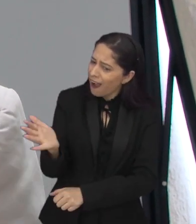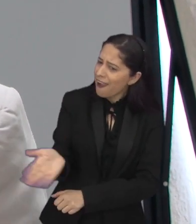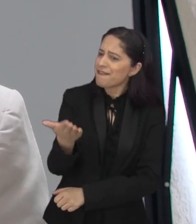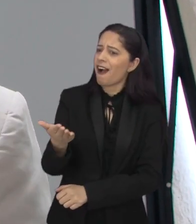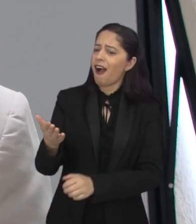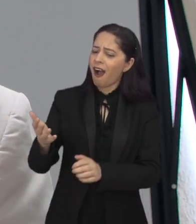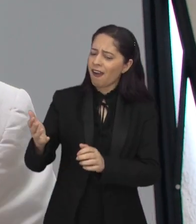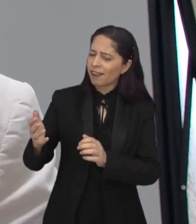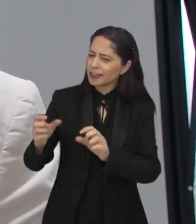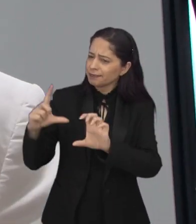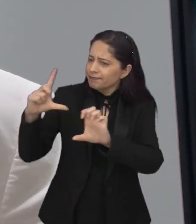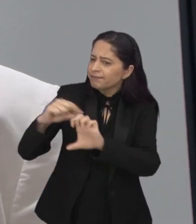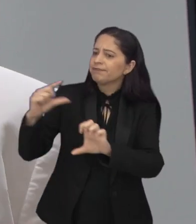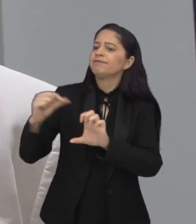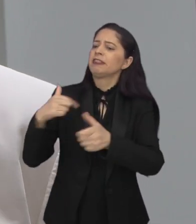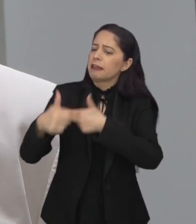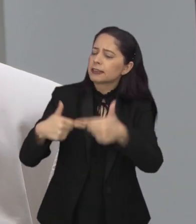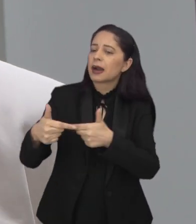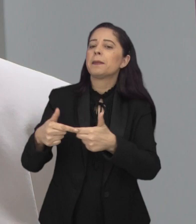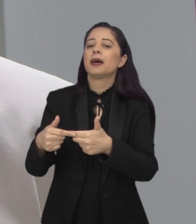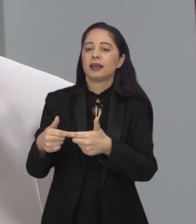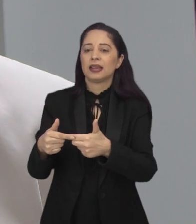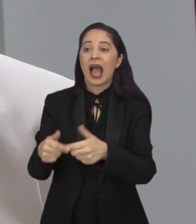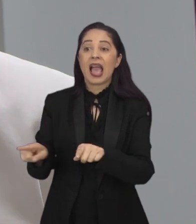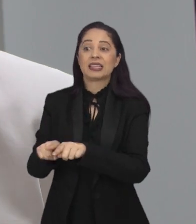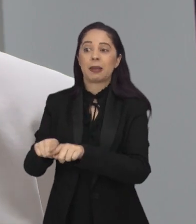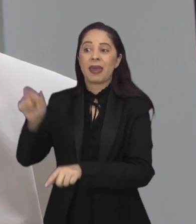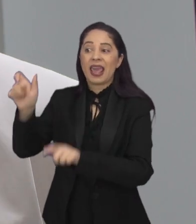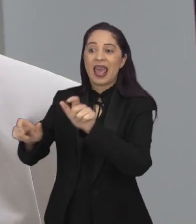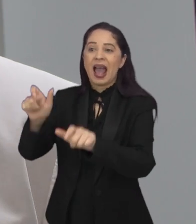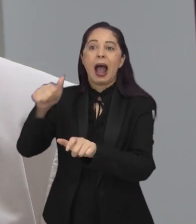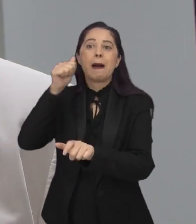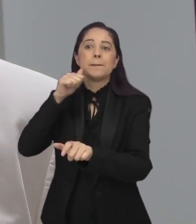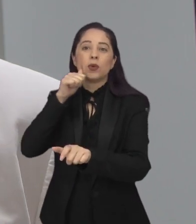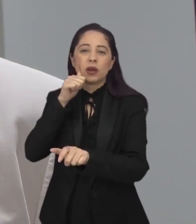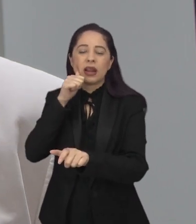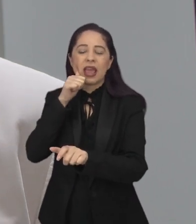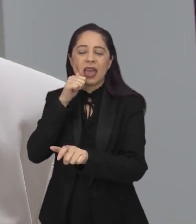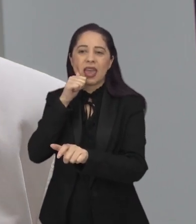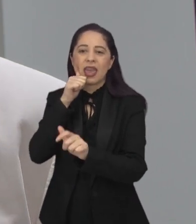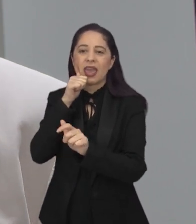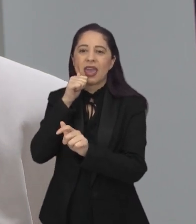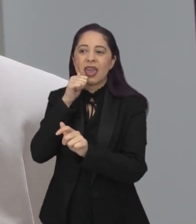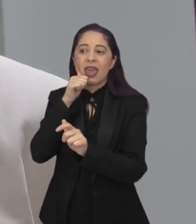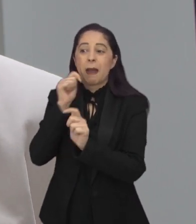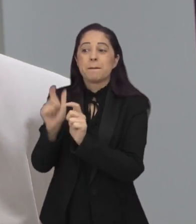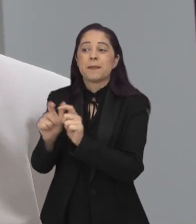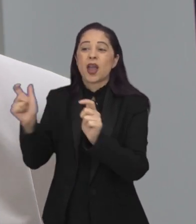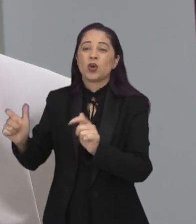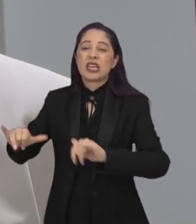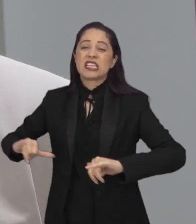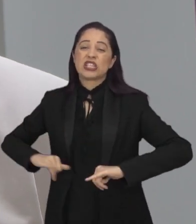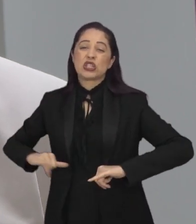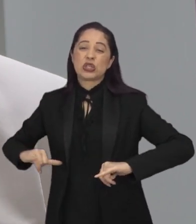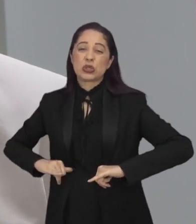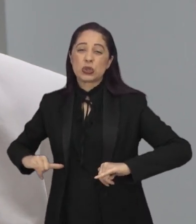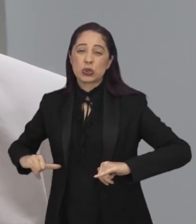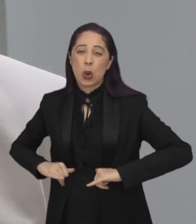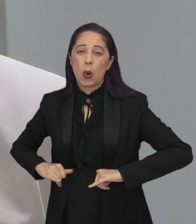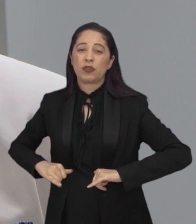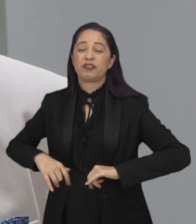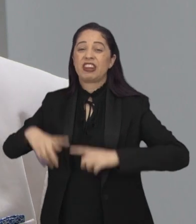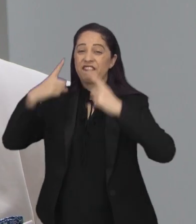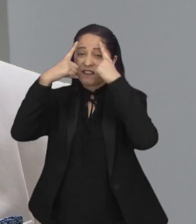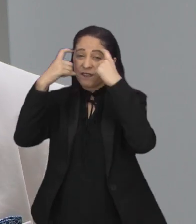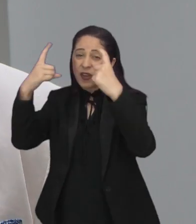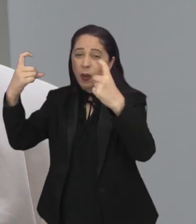tornar empreendedora. Também tem um fator muito importante, Muitas mulheres ainda convivem em um relacionamento abusivo. Então,